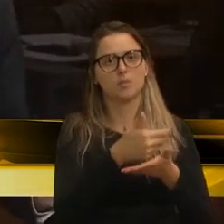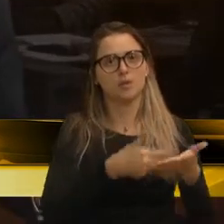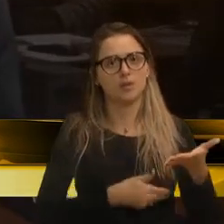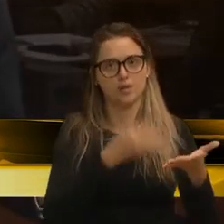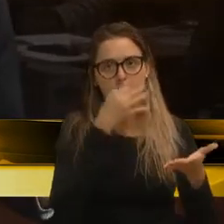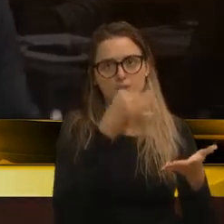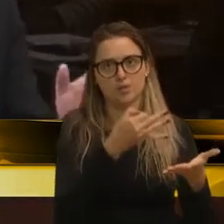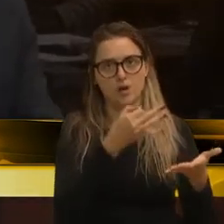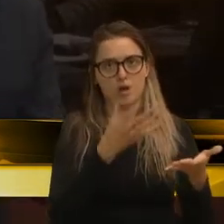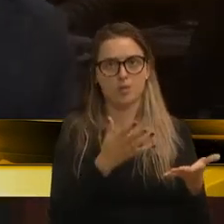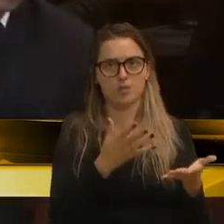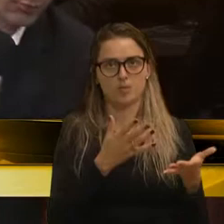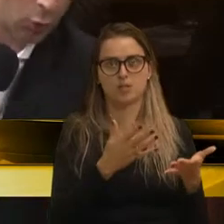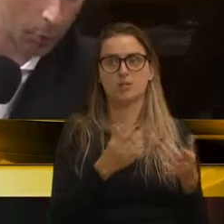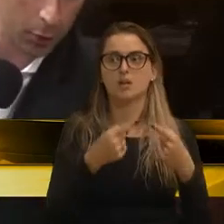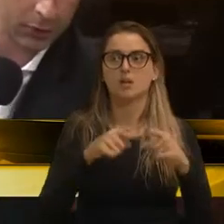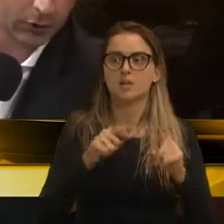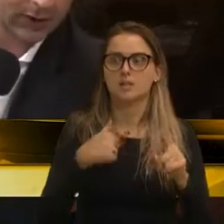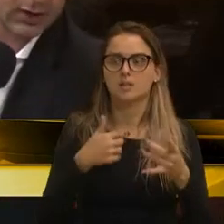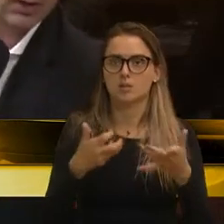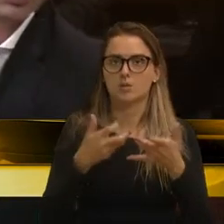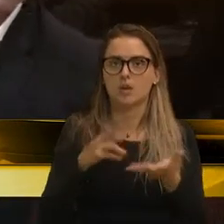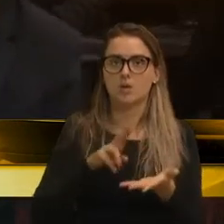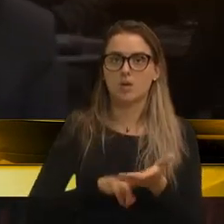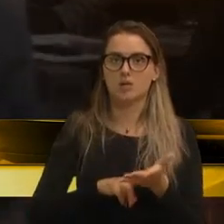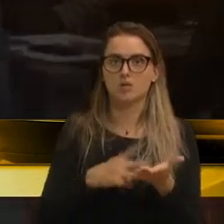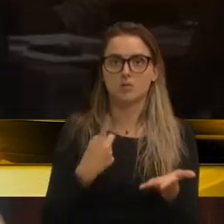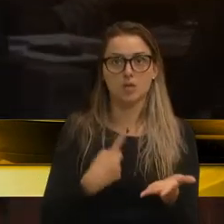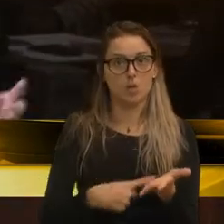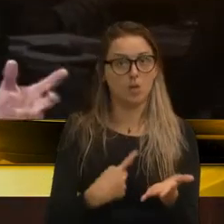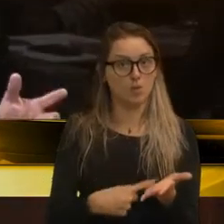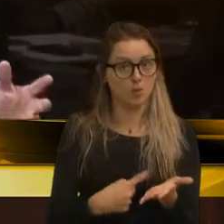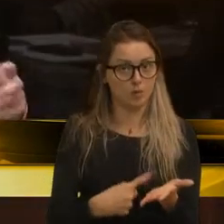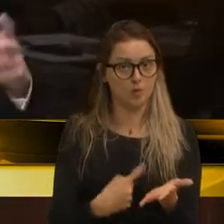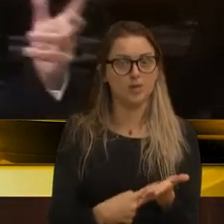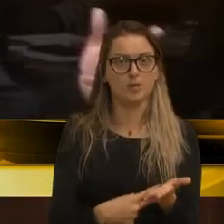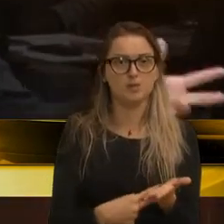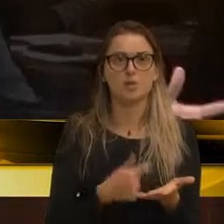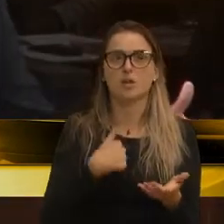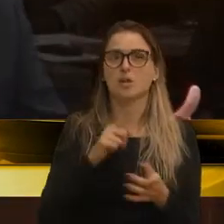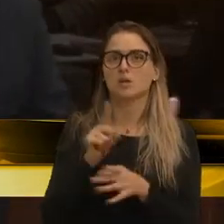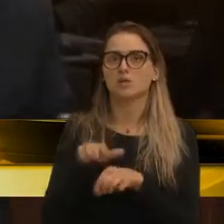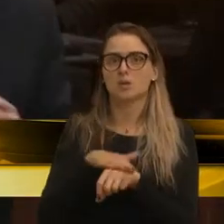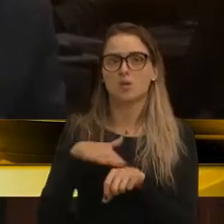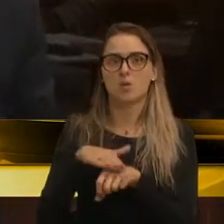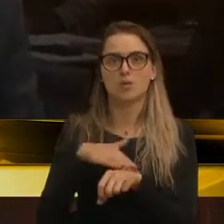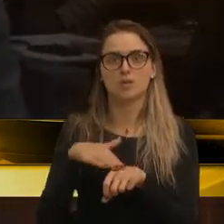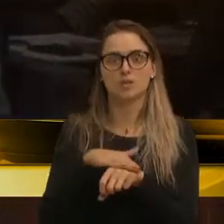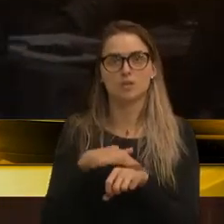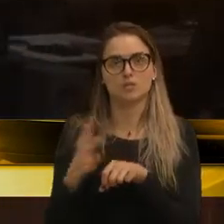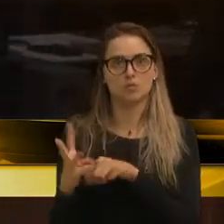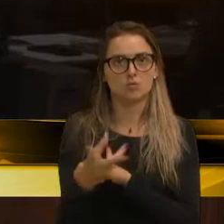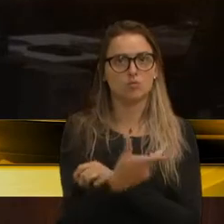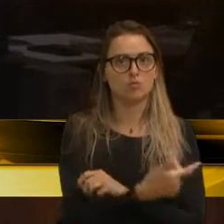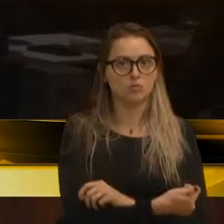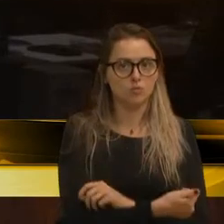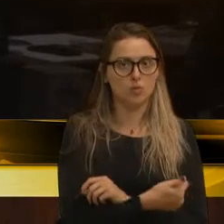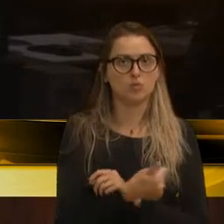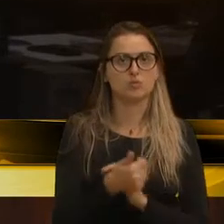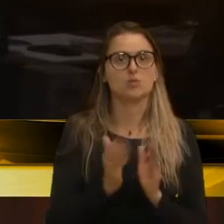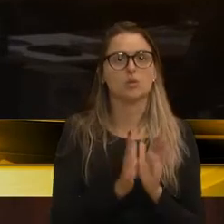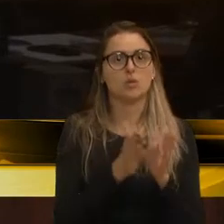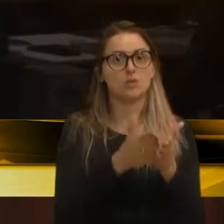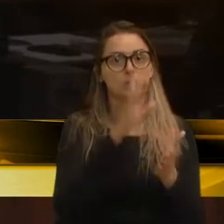derrubada. Mas já quero assumir o compromisso aqui, né, mesmo não conversando a miúde aí com os pares da Comissão de Direitos